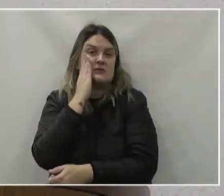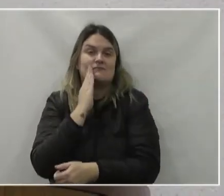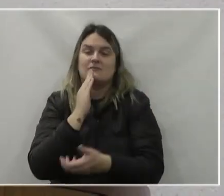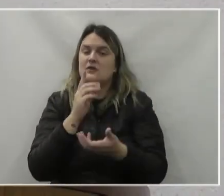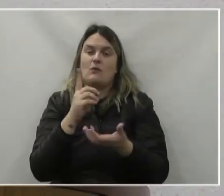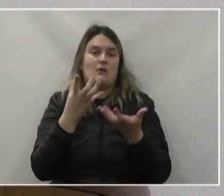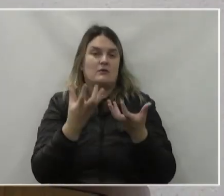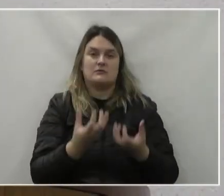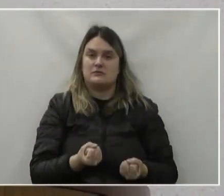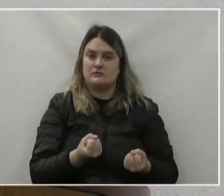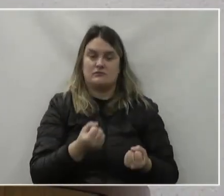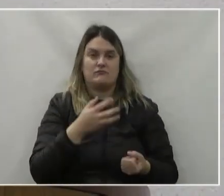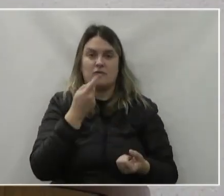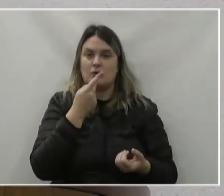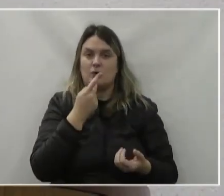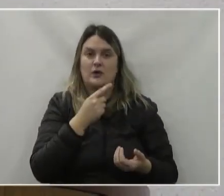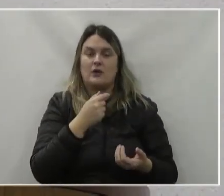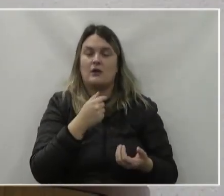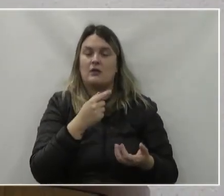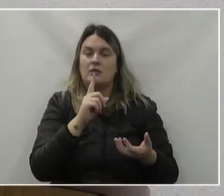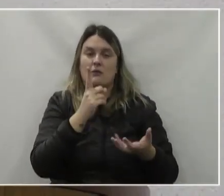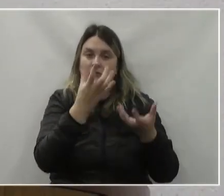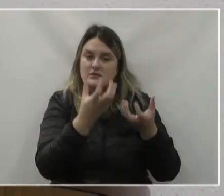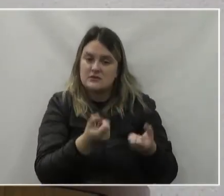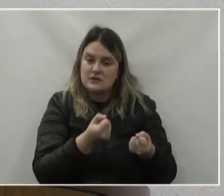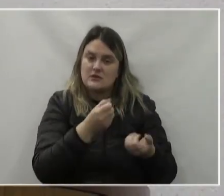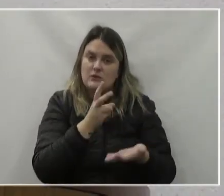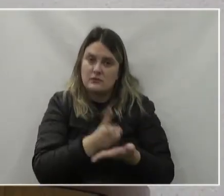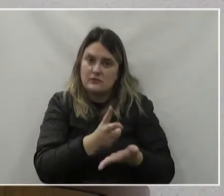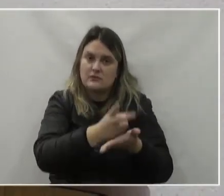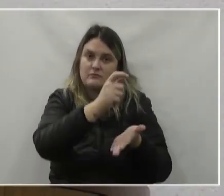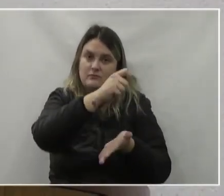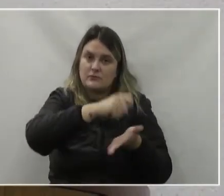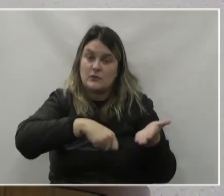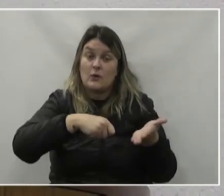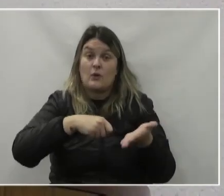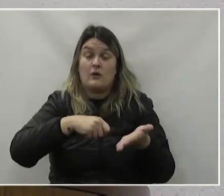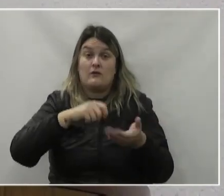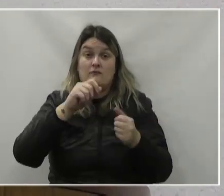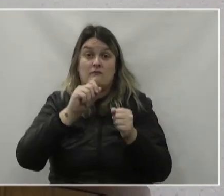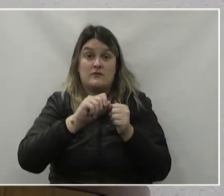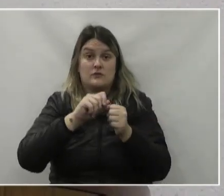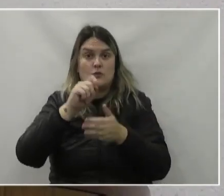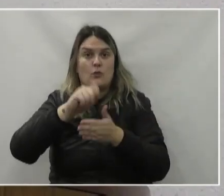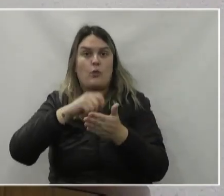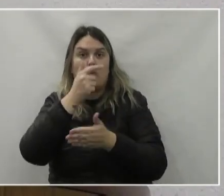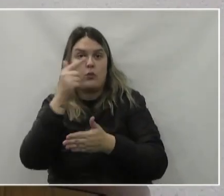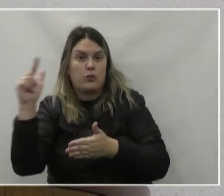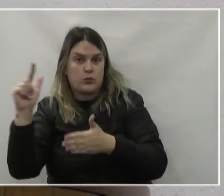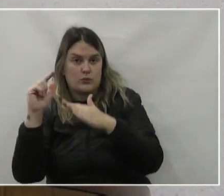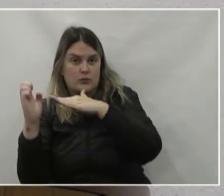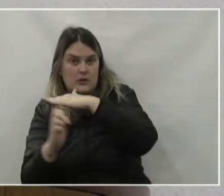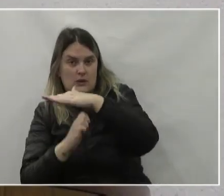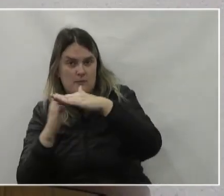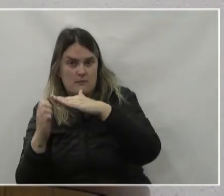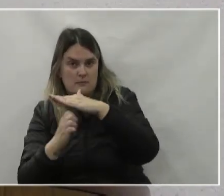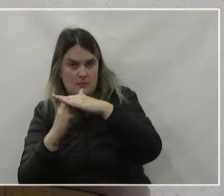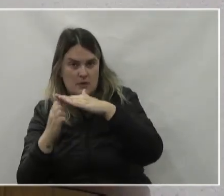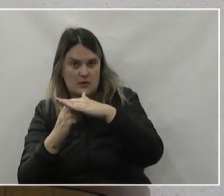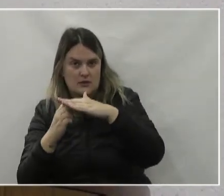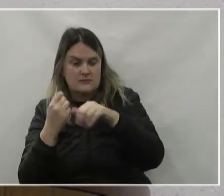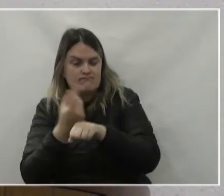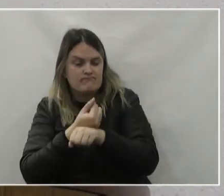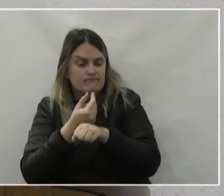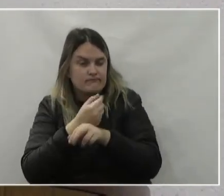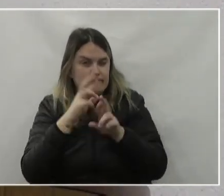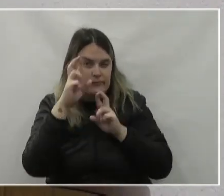Bachir simplesmente não deu a ordem de serviço, né? Aí contratou também uma outra empresa de auditoria independente